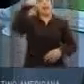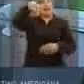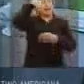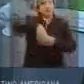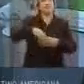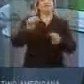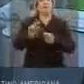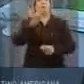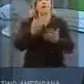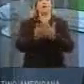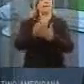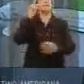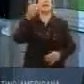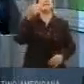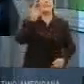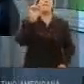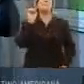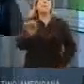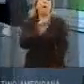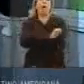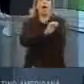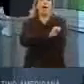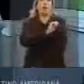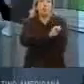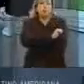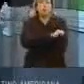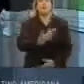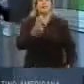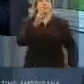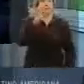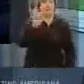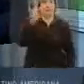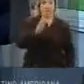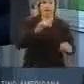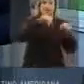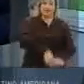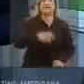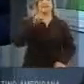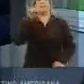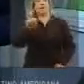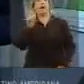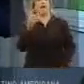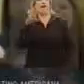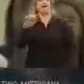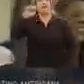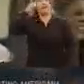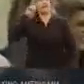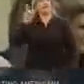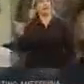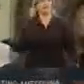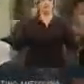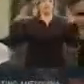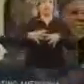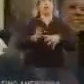uma universidade para 10 mil alunos, 5 mil brasileiros e 5 mil africanos,